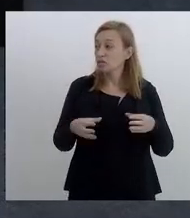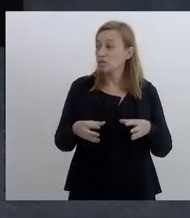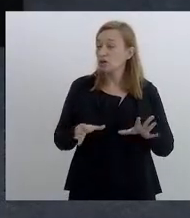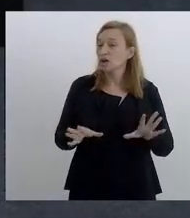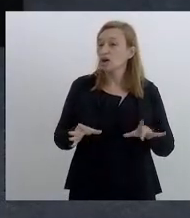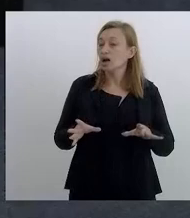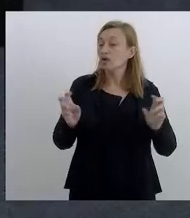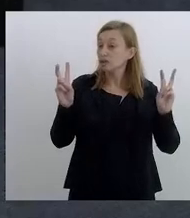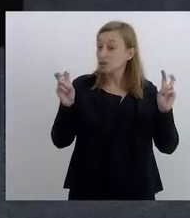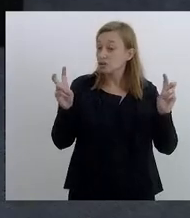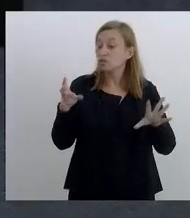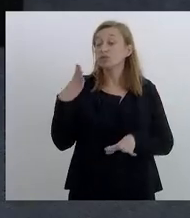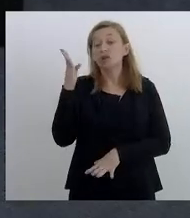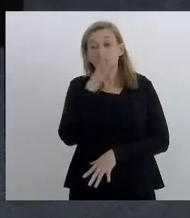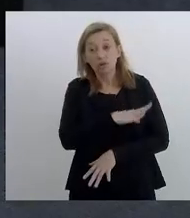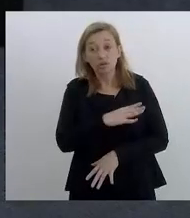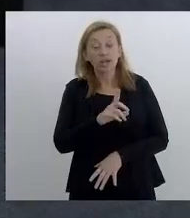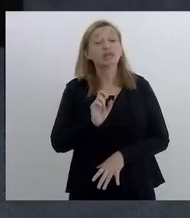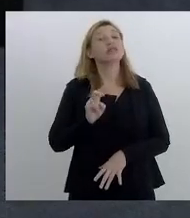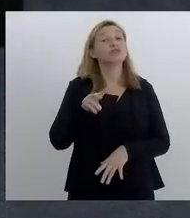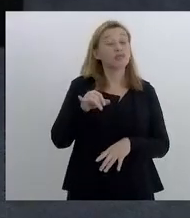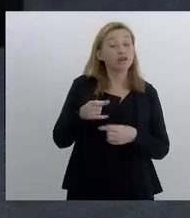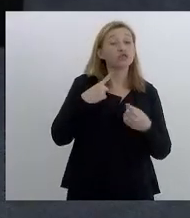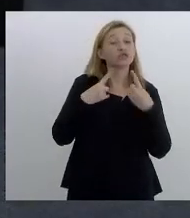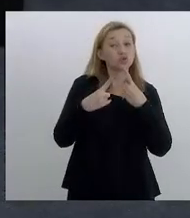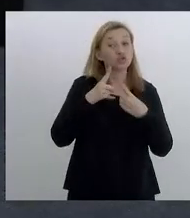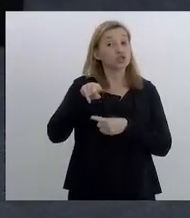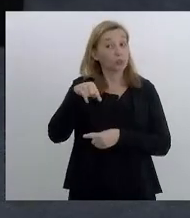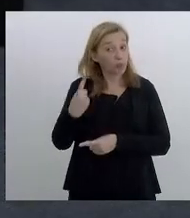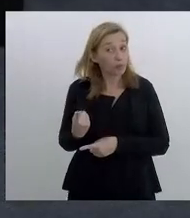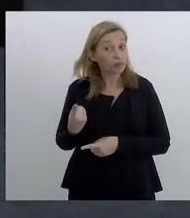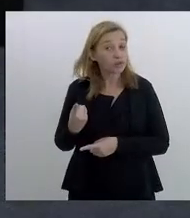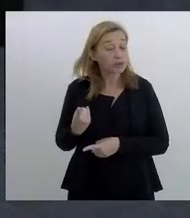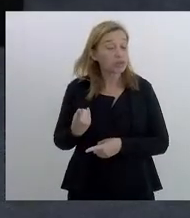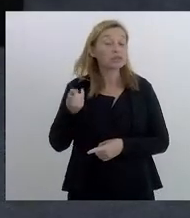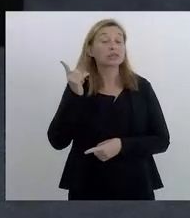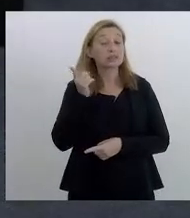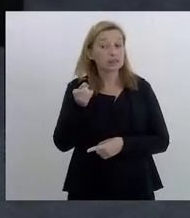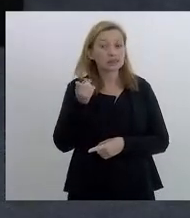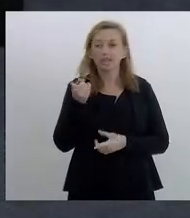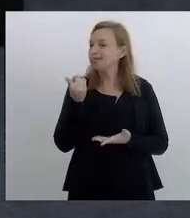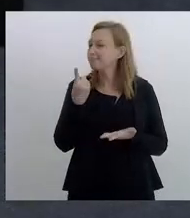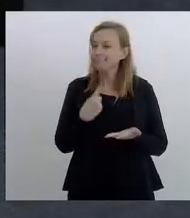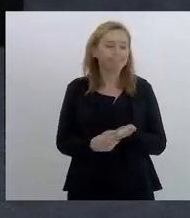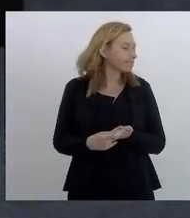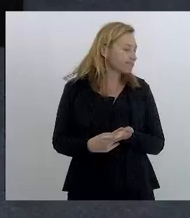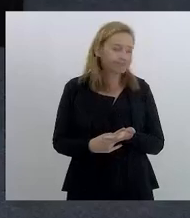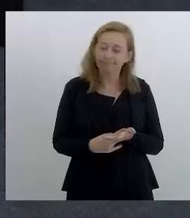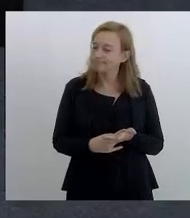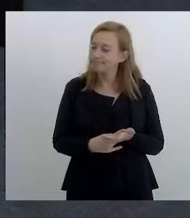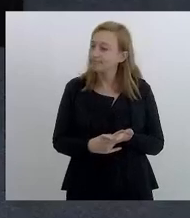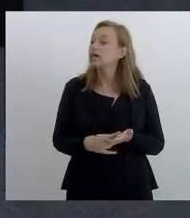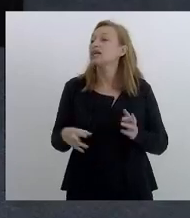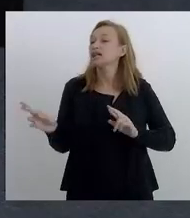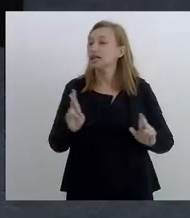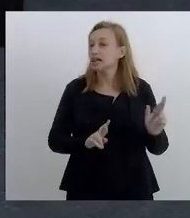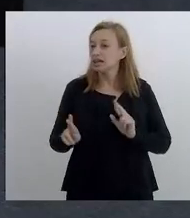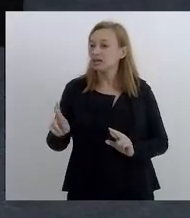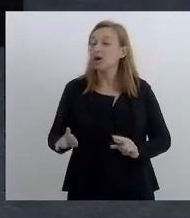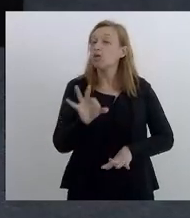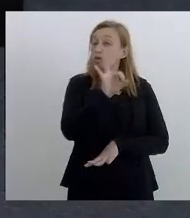gente ainda vai, né, discutir daqui para frente, esse não tem acordo. Então, em relação